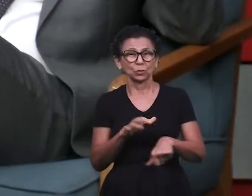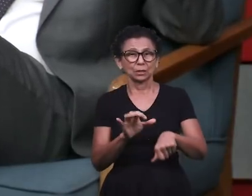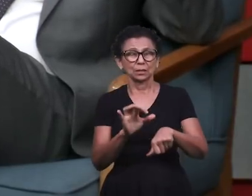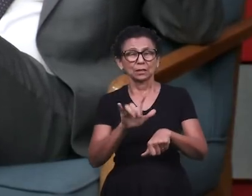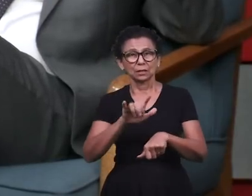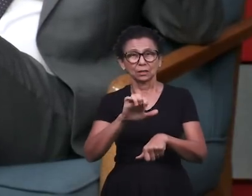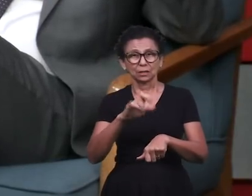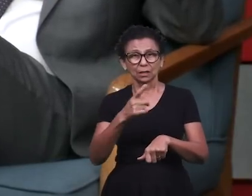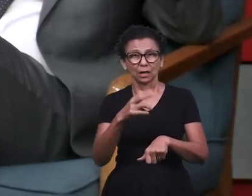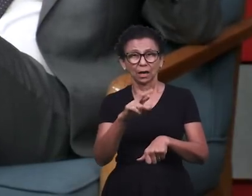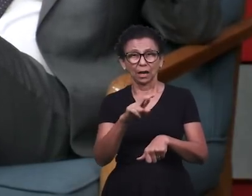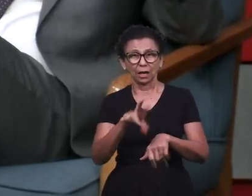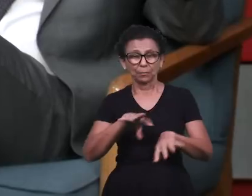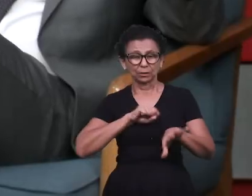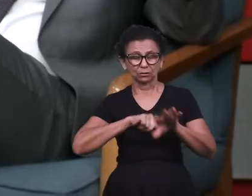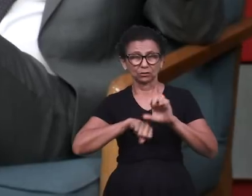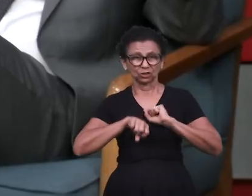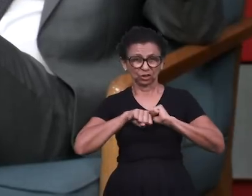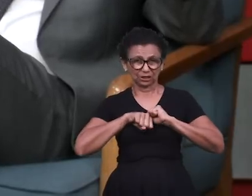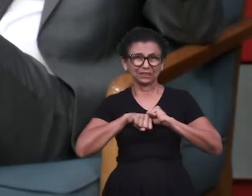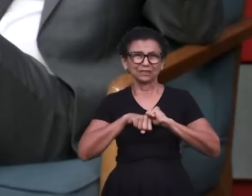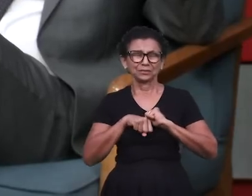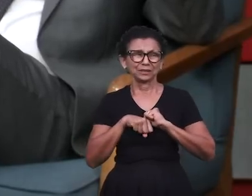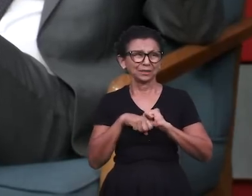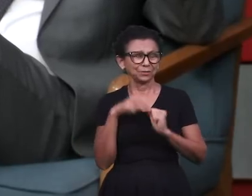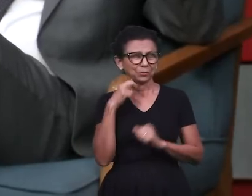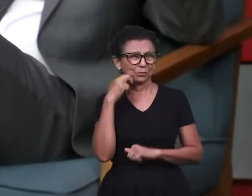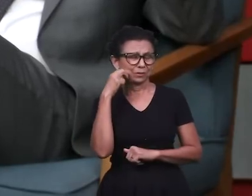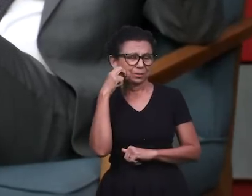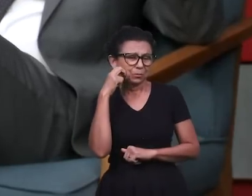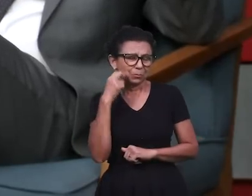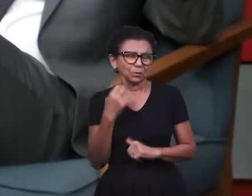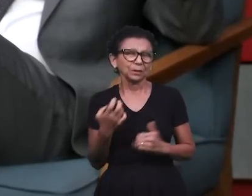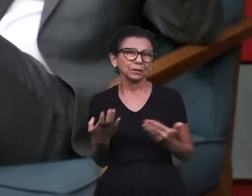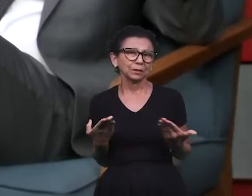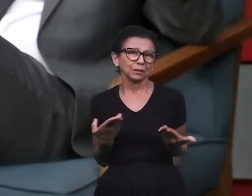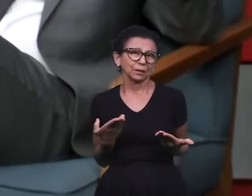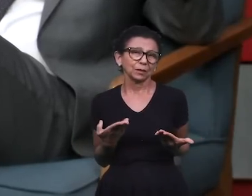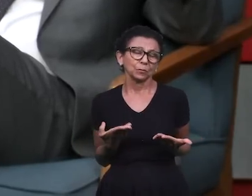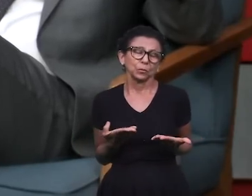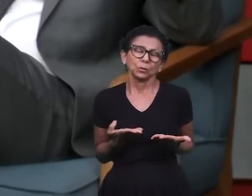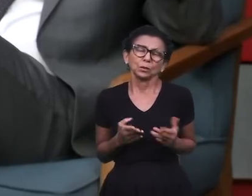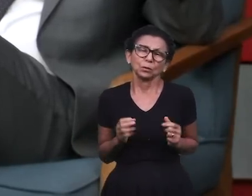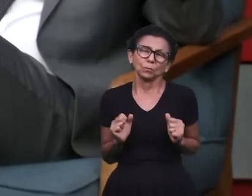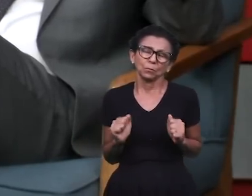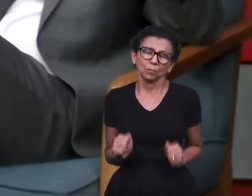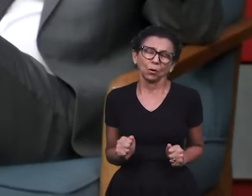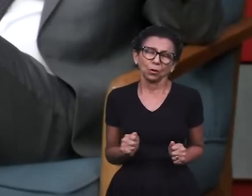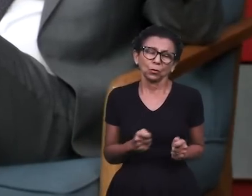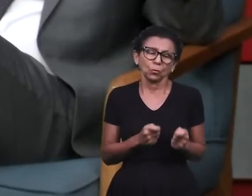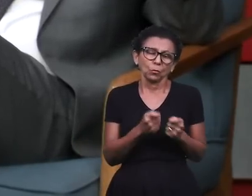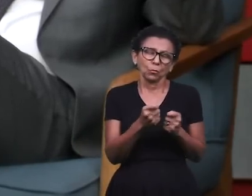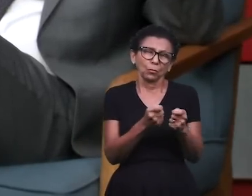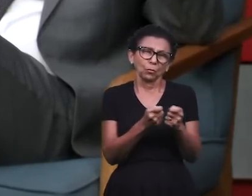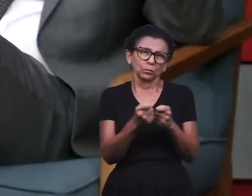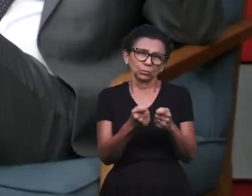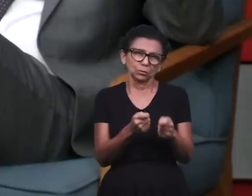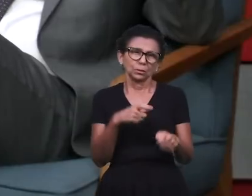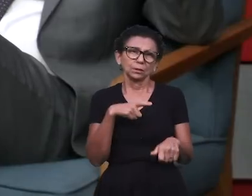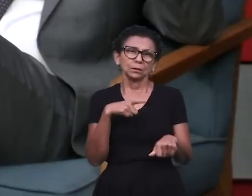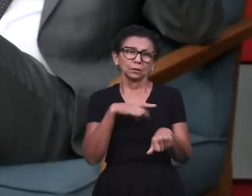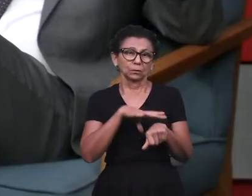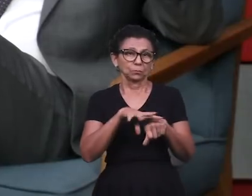doença, visto que hoje é uma doença controlável, uma doença que tem